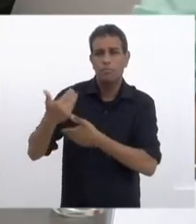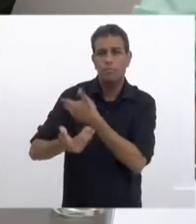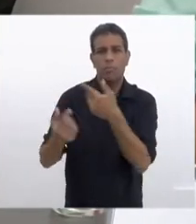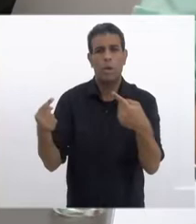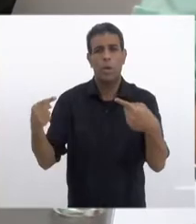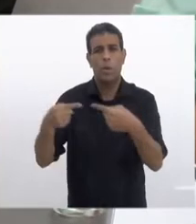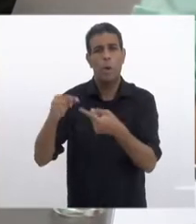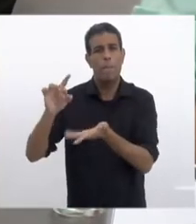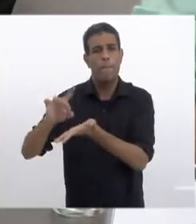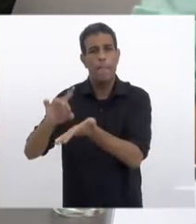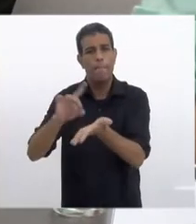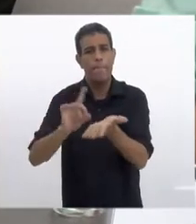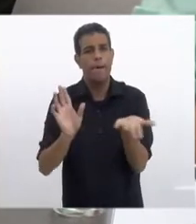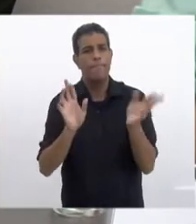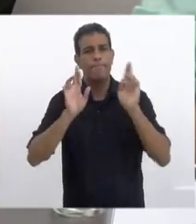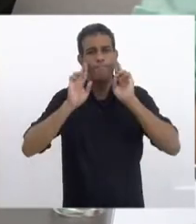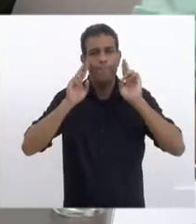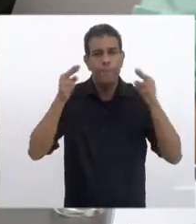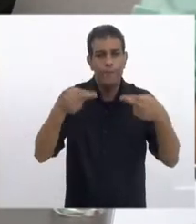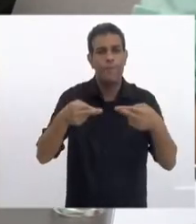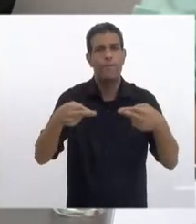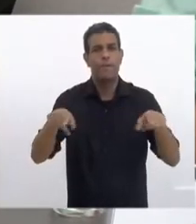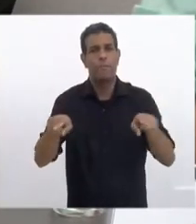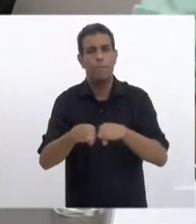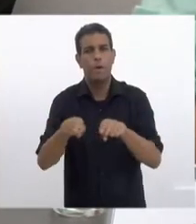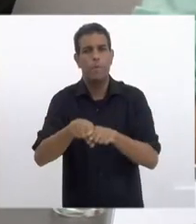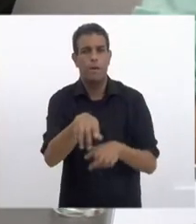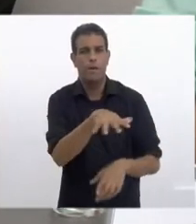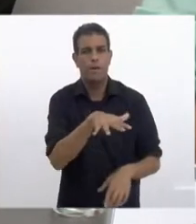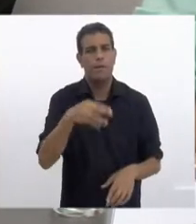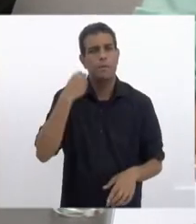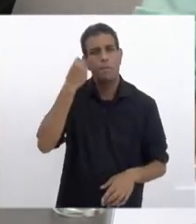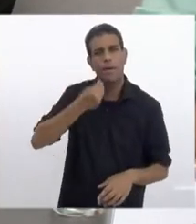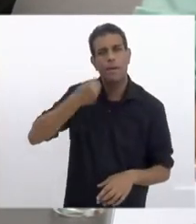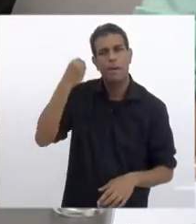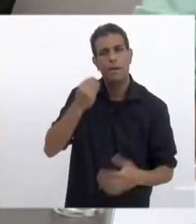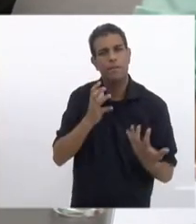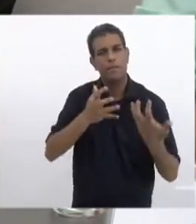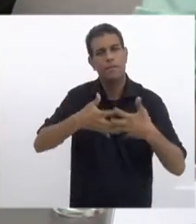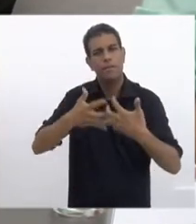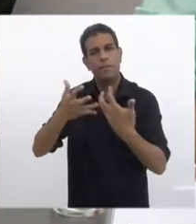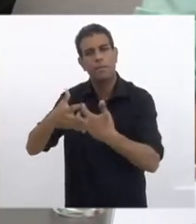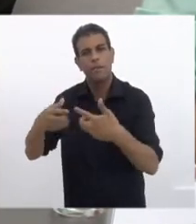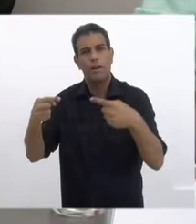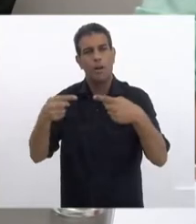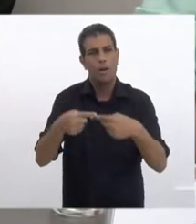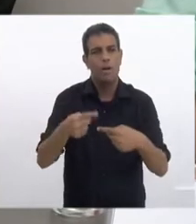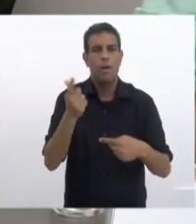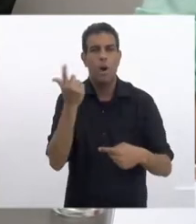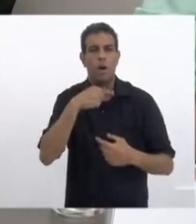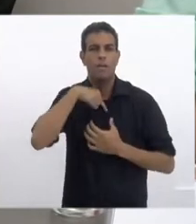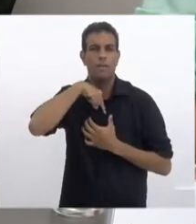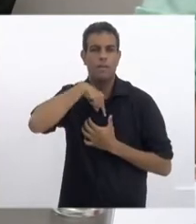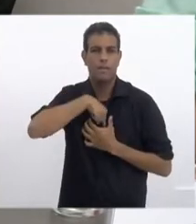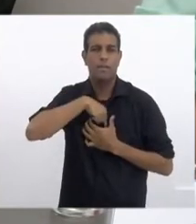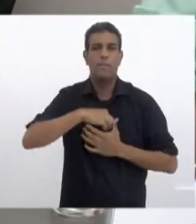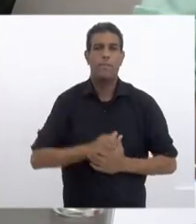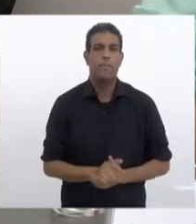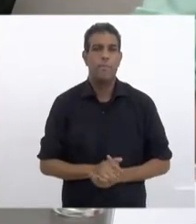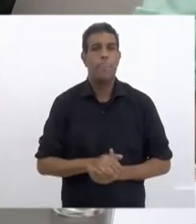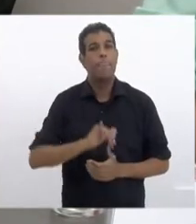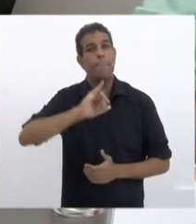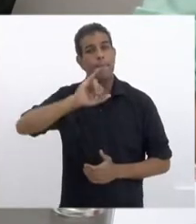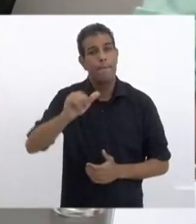evidências. A gente trabalha com as referências técnico-científicas e com a experiência do território também, e a subjetividade. E aí isso é